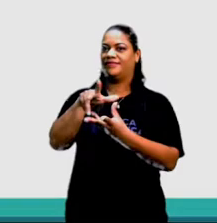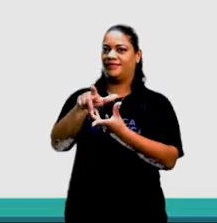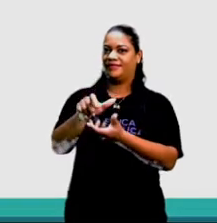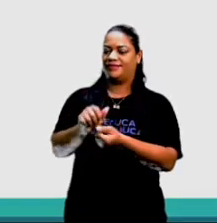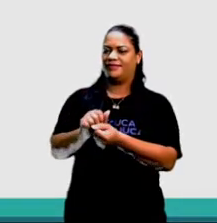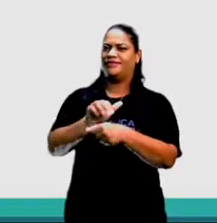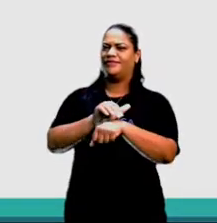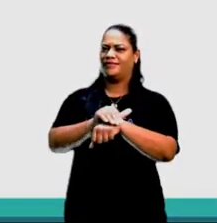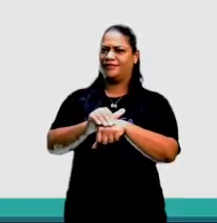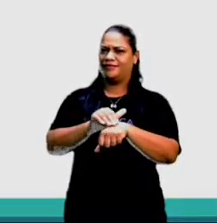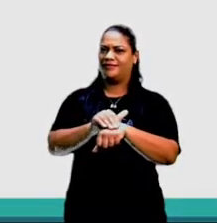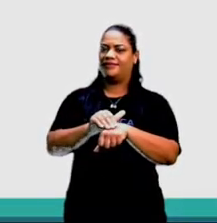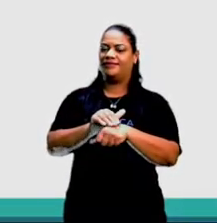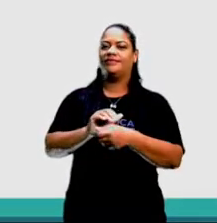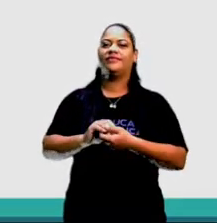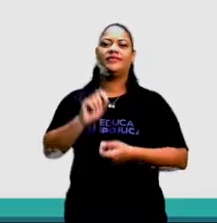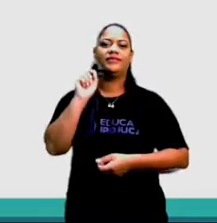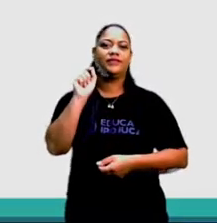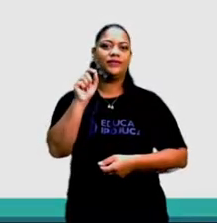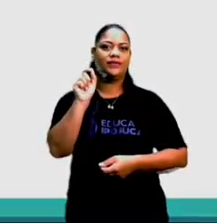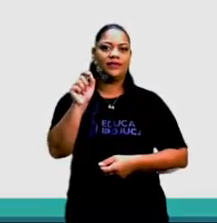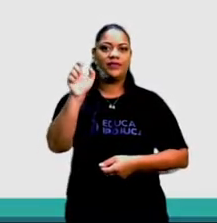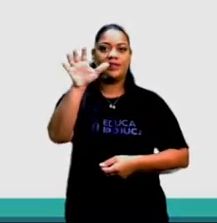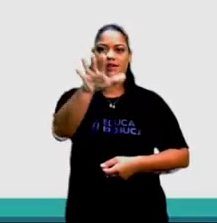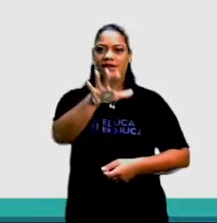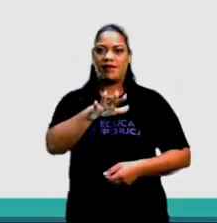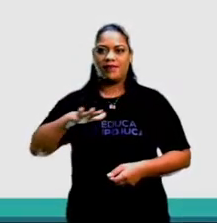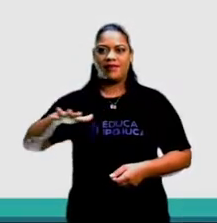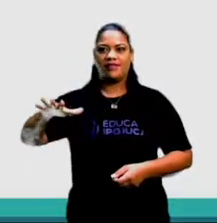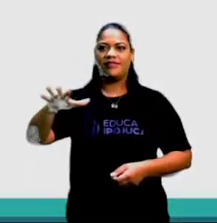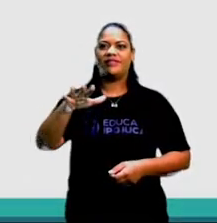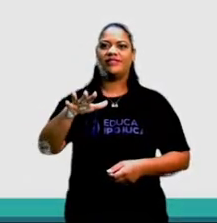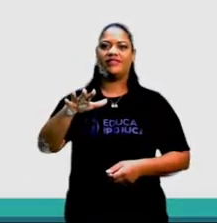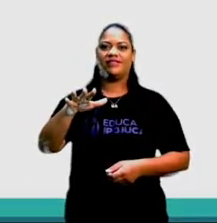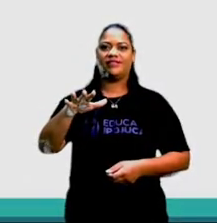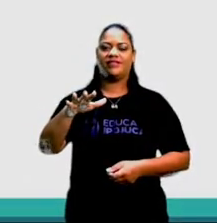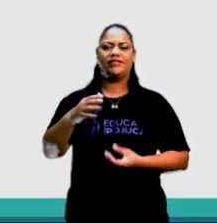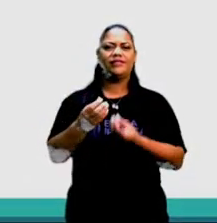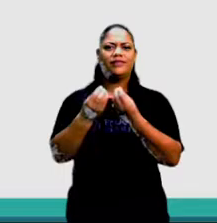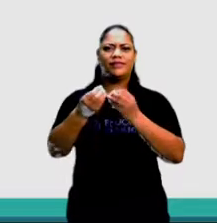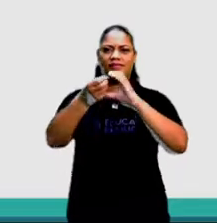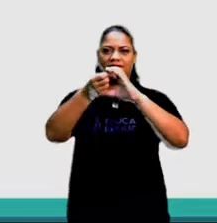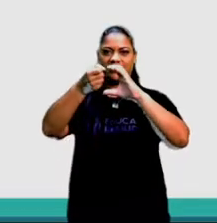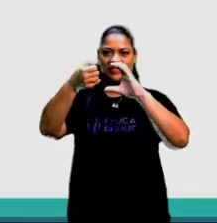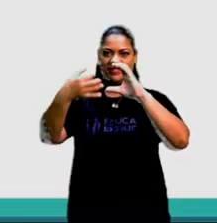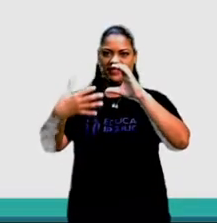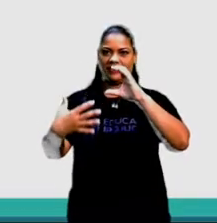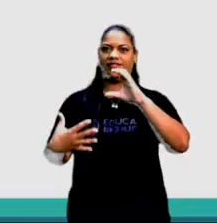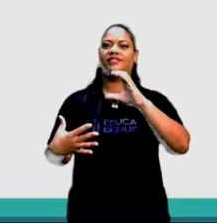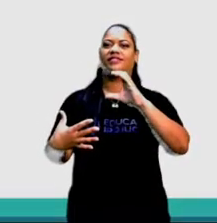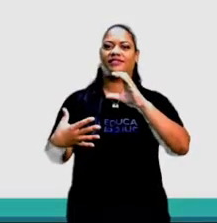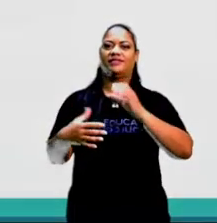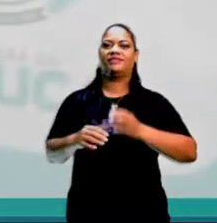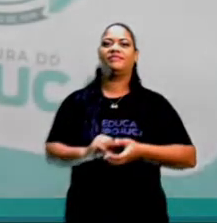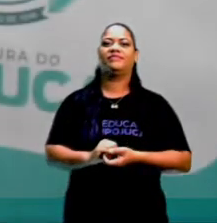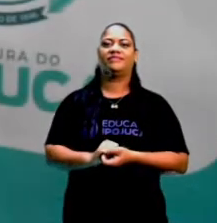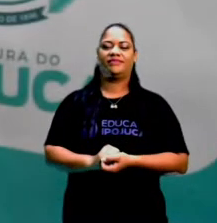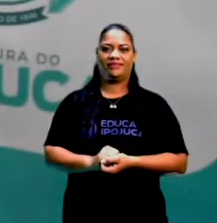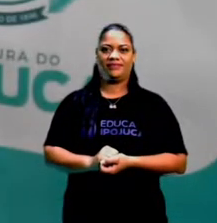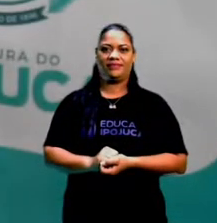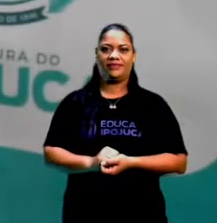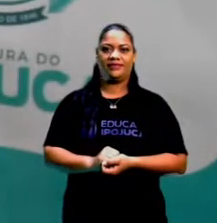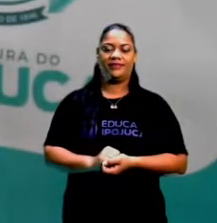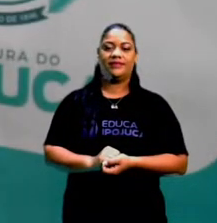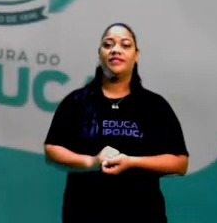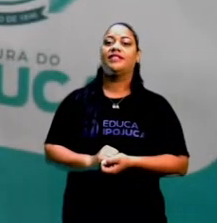vamos falar um pouquinho sobre o que é paisagem e como elas se classificam no meio ambiente: